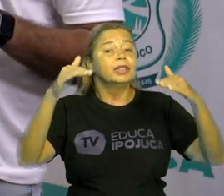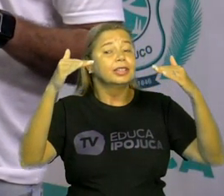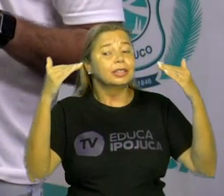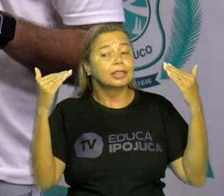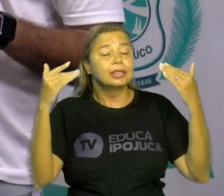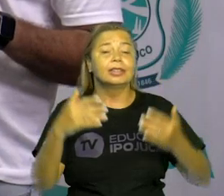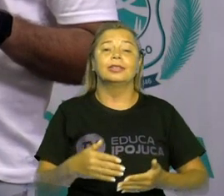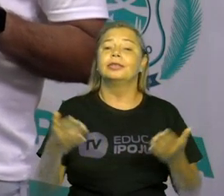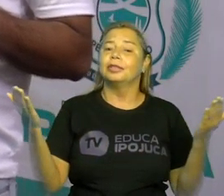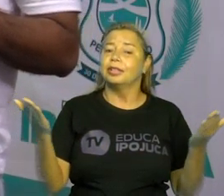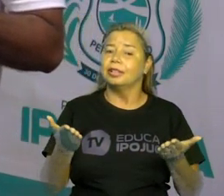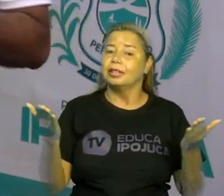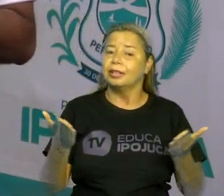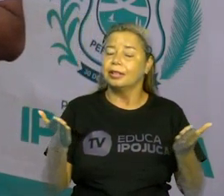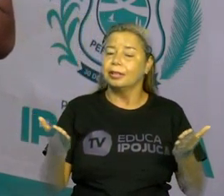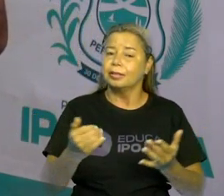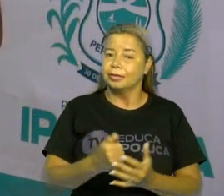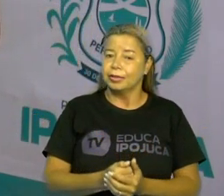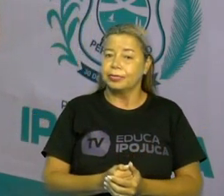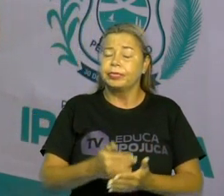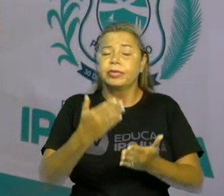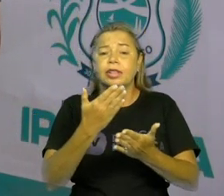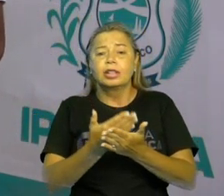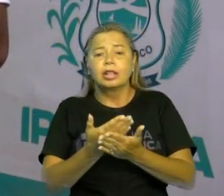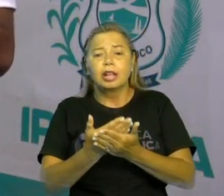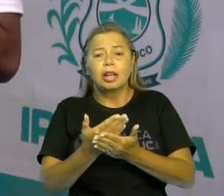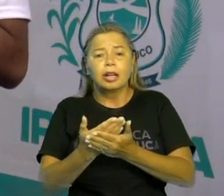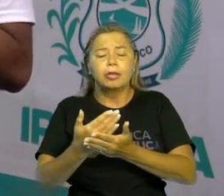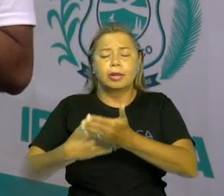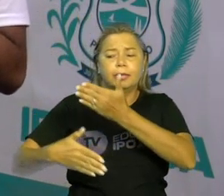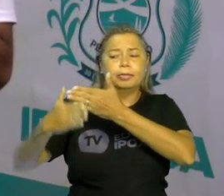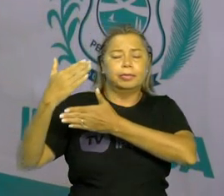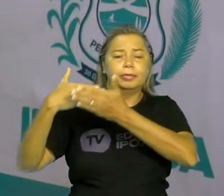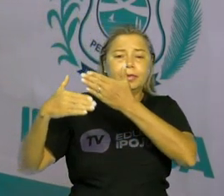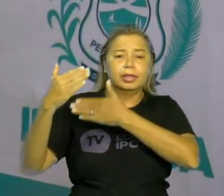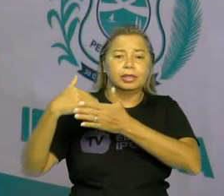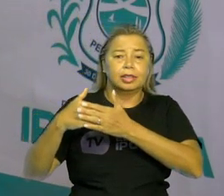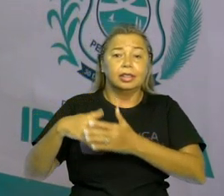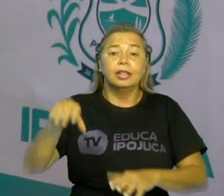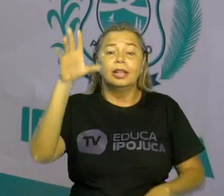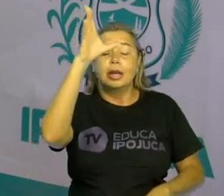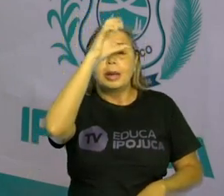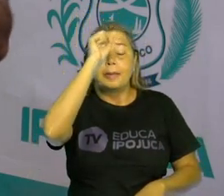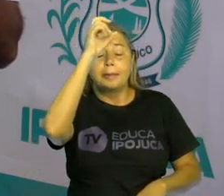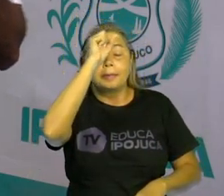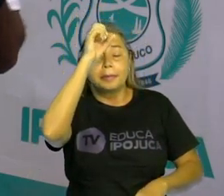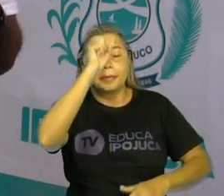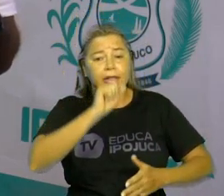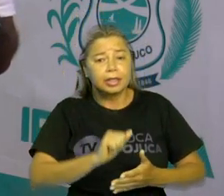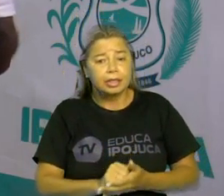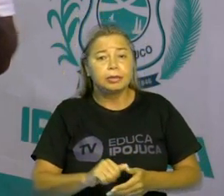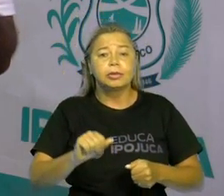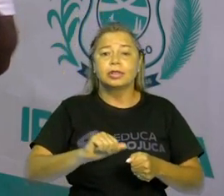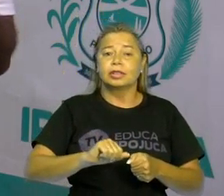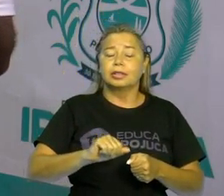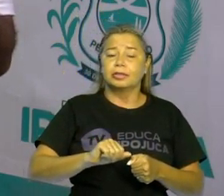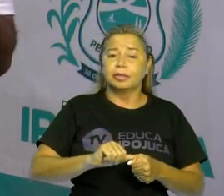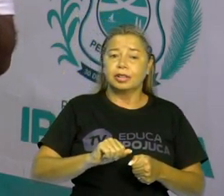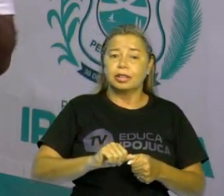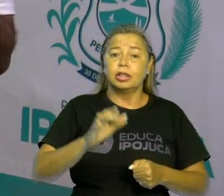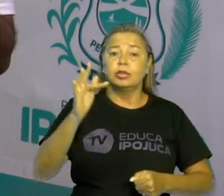passada Nós aprendemos a fazer o futuro simples em inglês com o auxiliar well